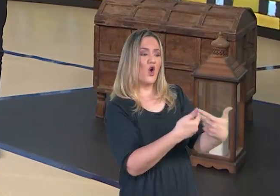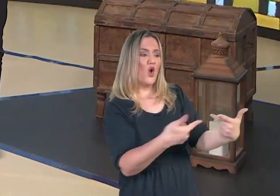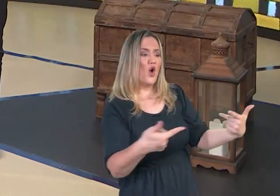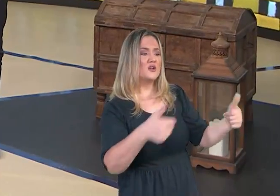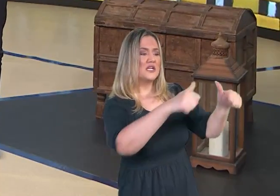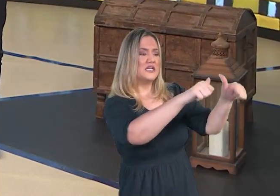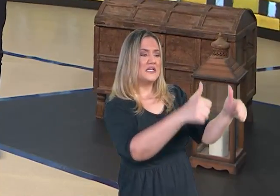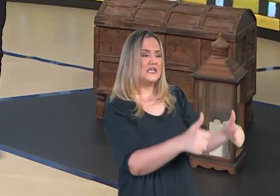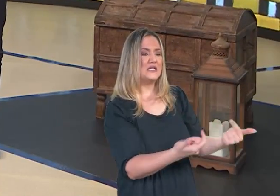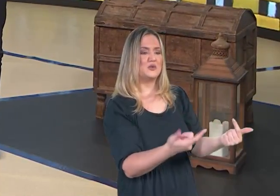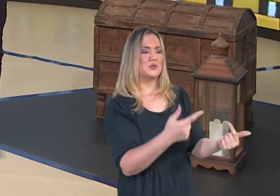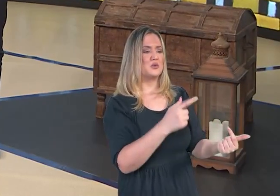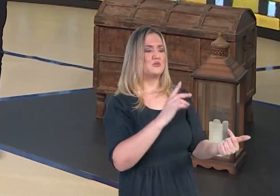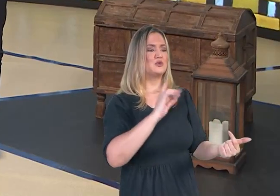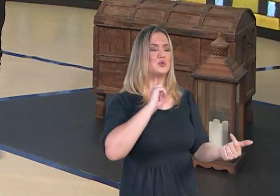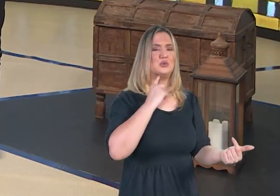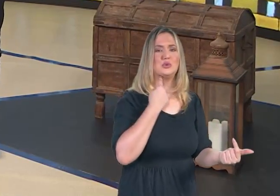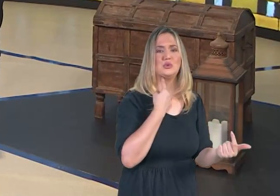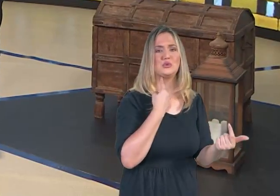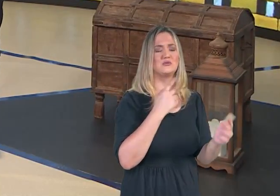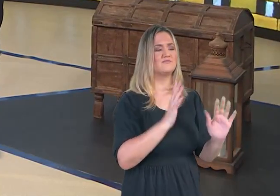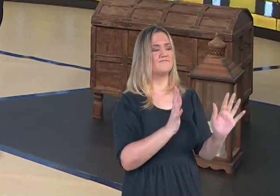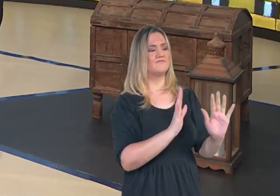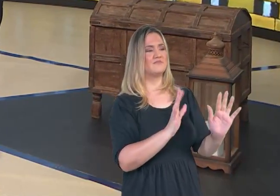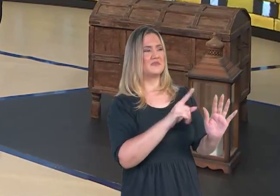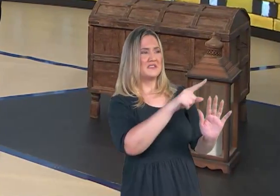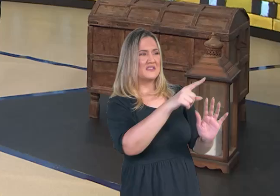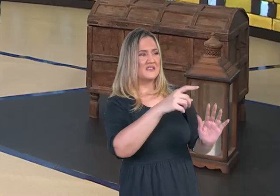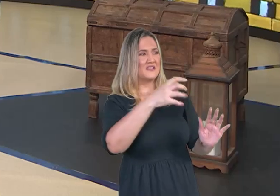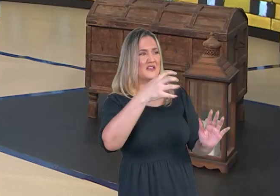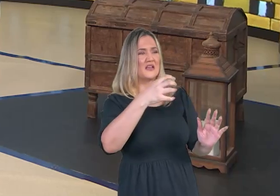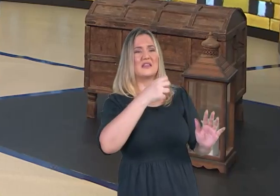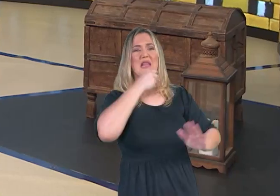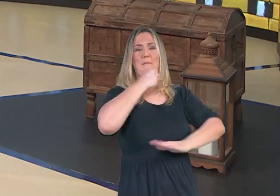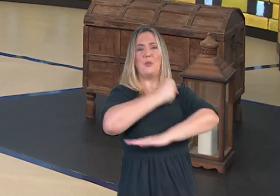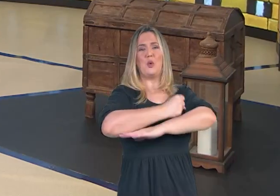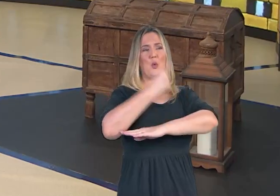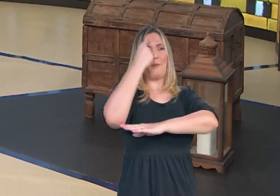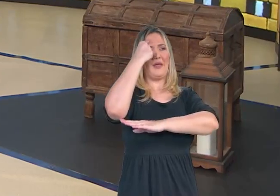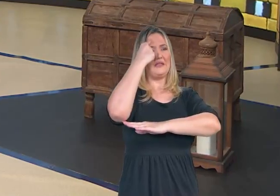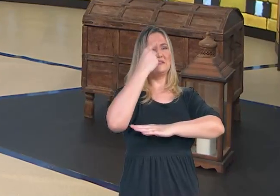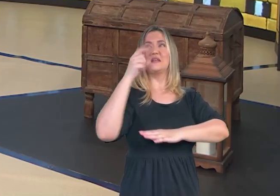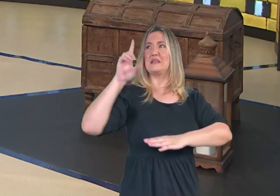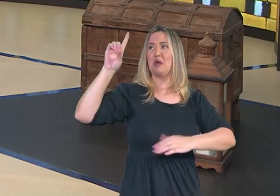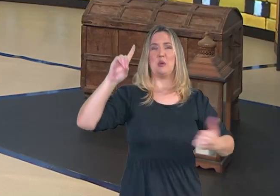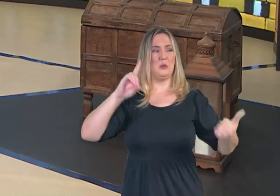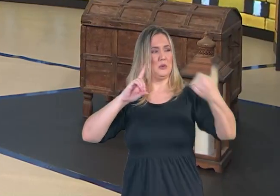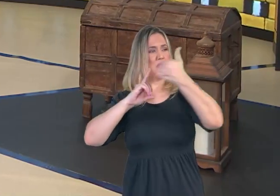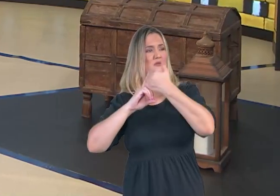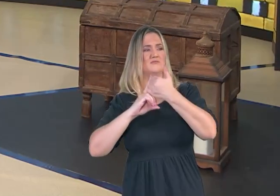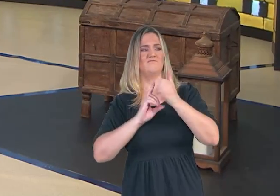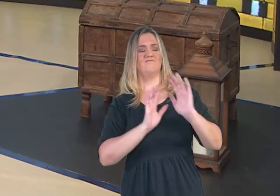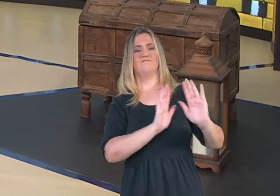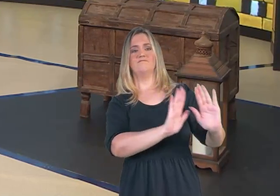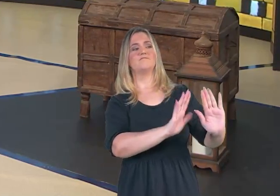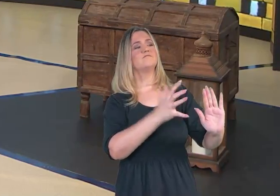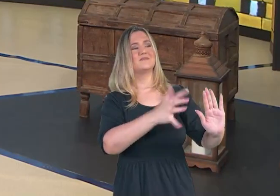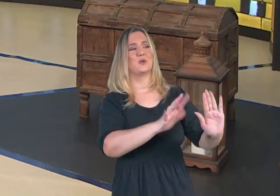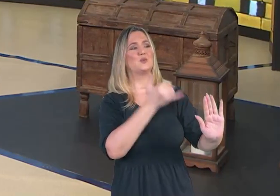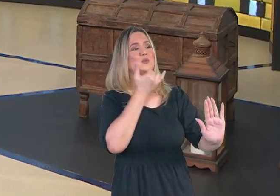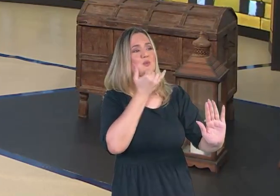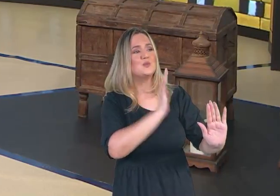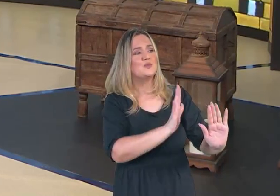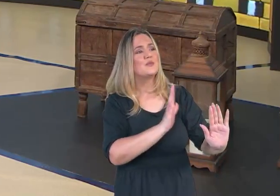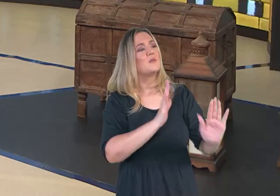Ele estava agindo como se ele mesmo, Nabucodonosor, fosse o próprio Deus. Portanto, Daniel tinha que ser